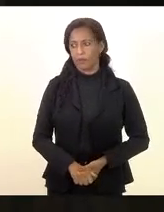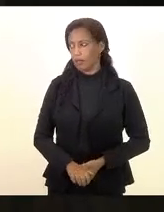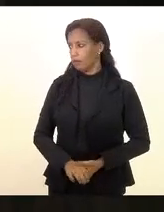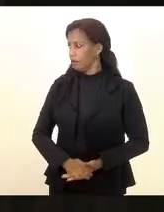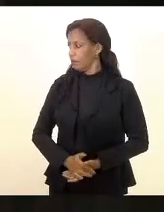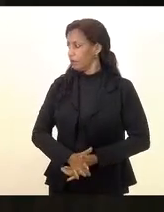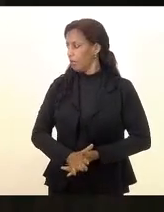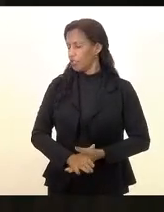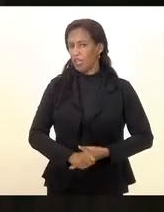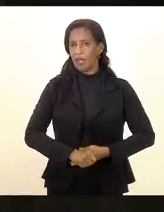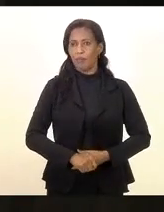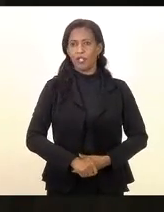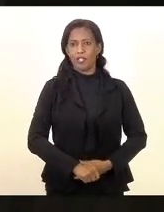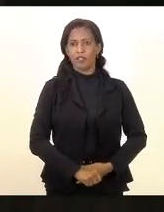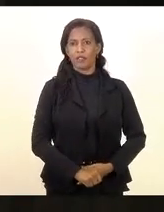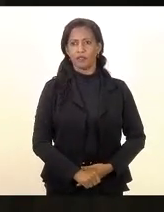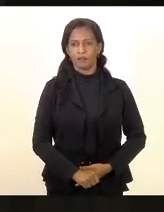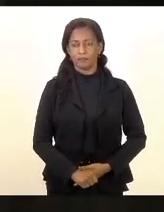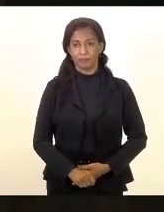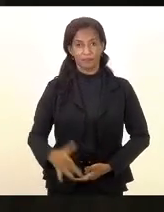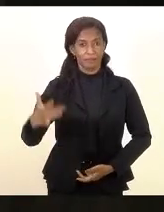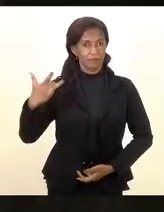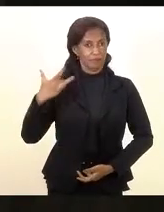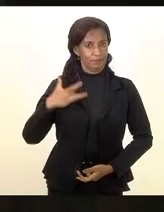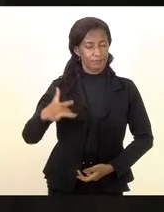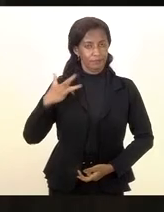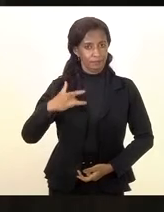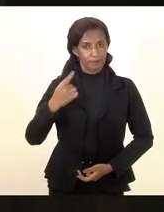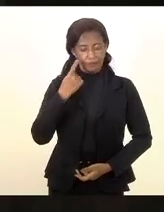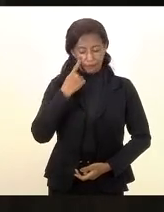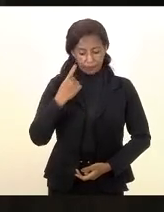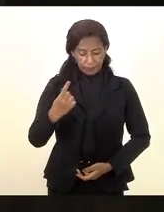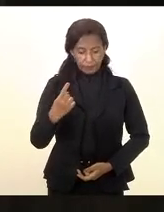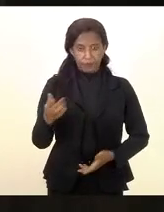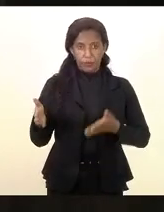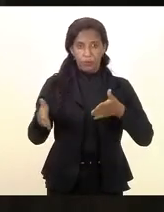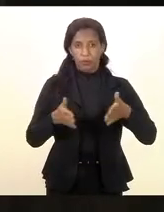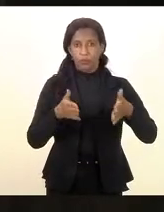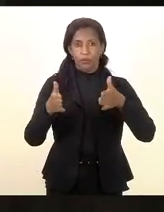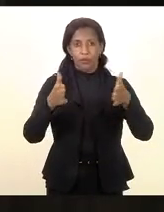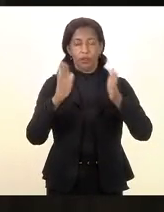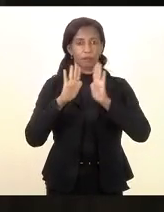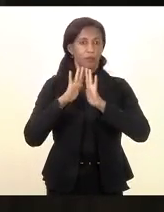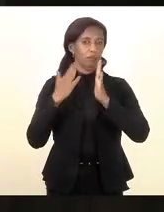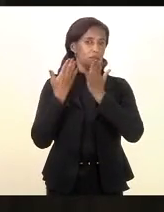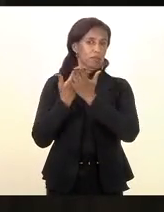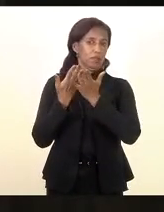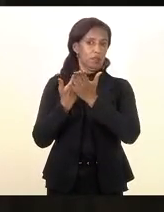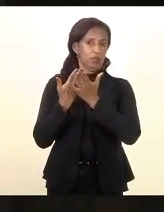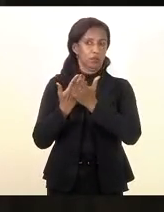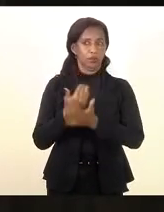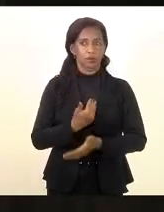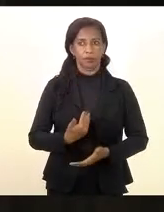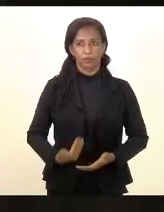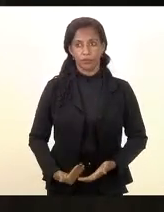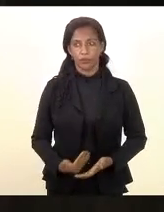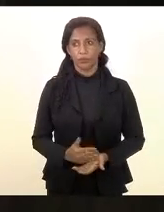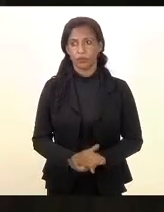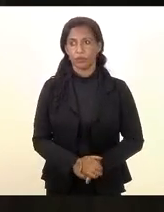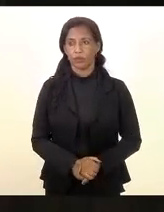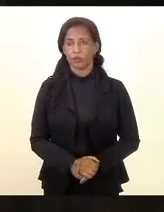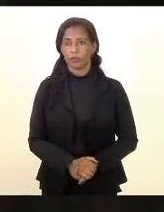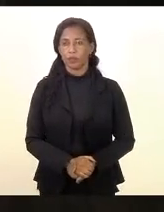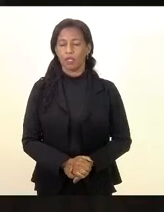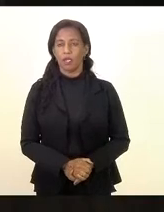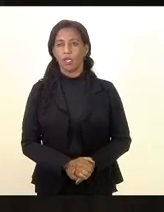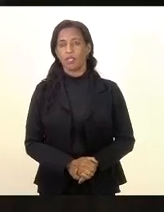é lamentável vermos o destino da escola pública no Brasil é lamentável